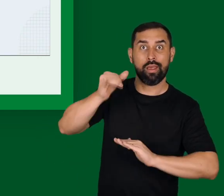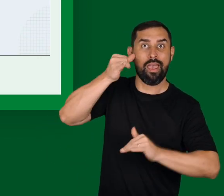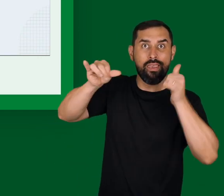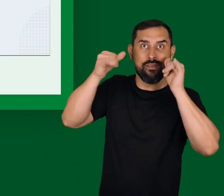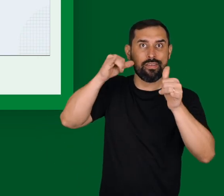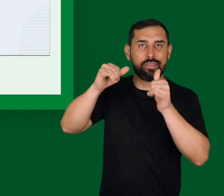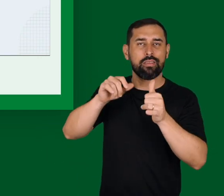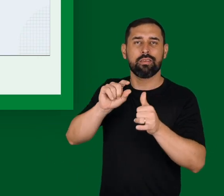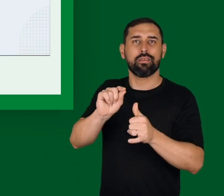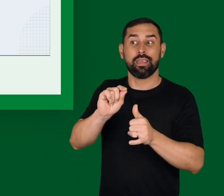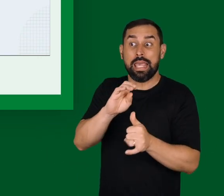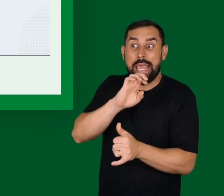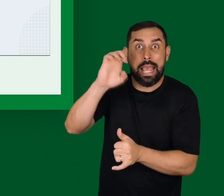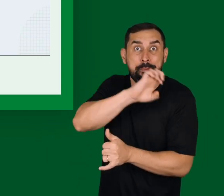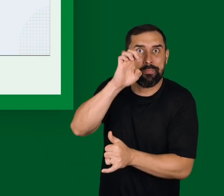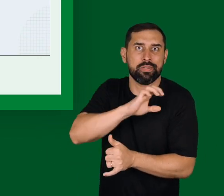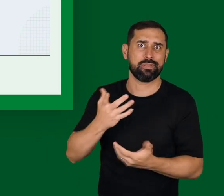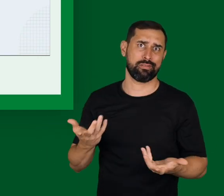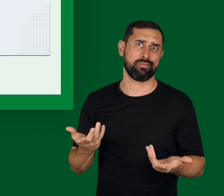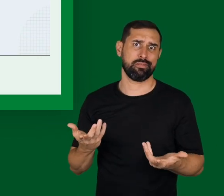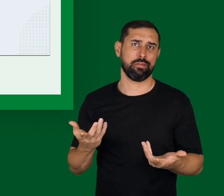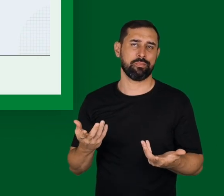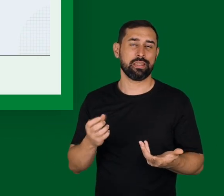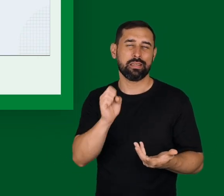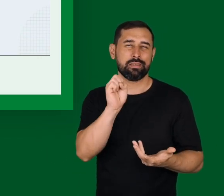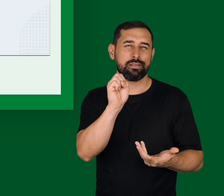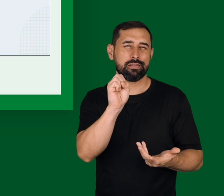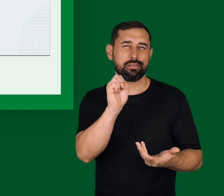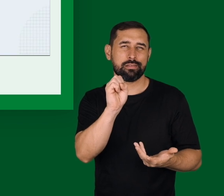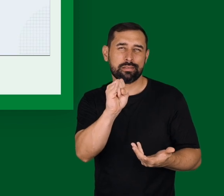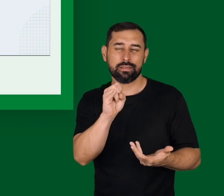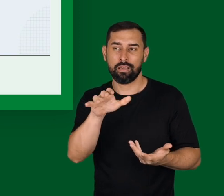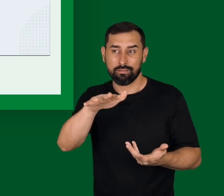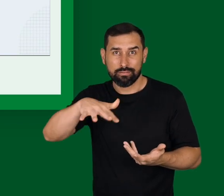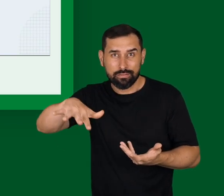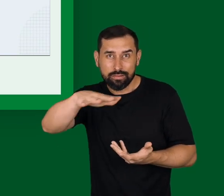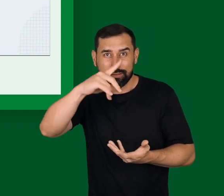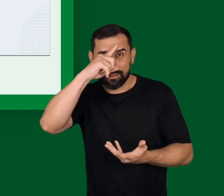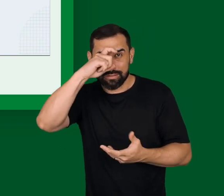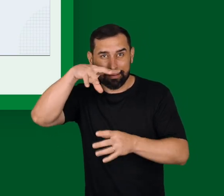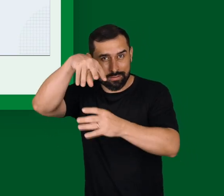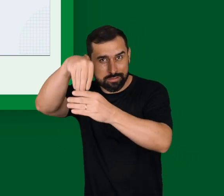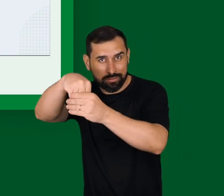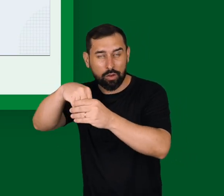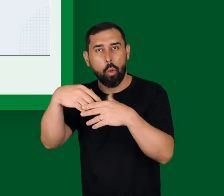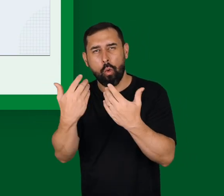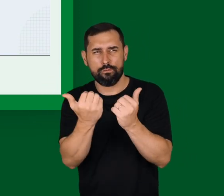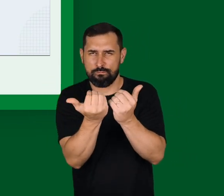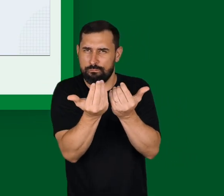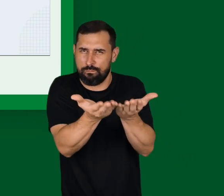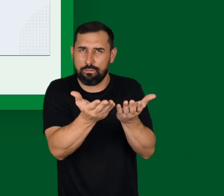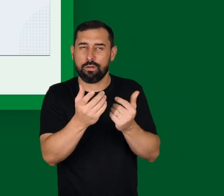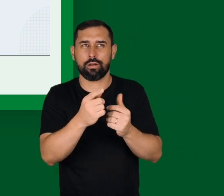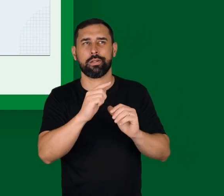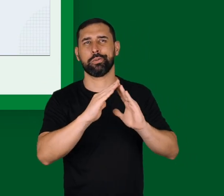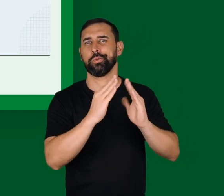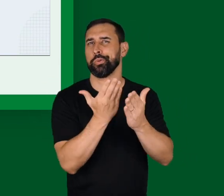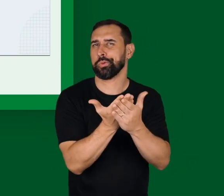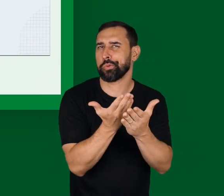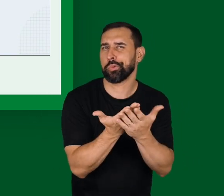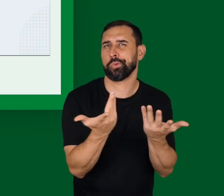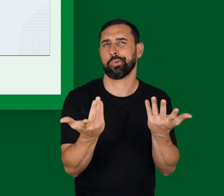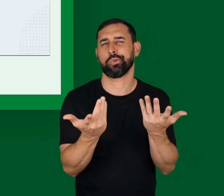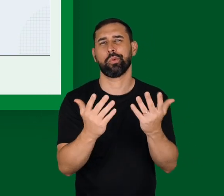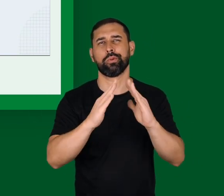prevenção, ativação de uma resposta de emergência, né? Então, é importante que existam campanhas dentro das unidades onde se tem